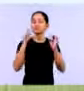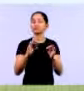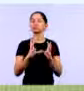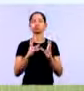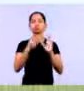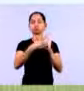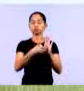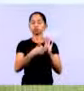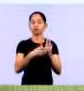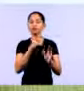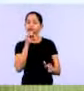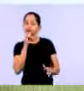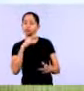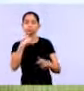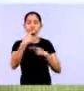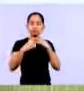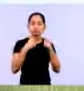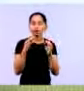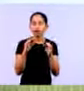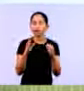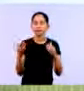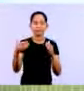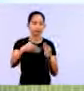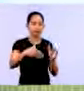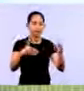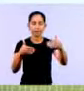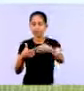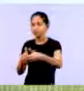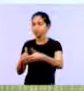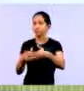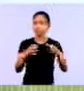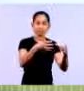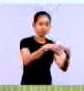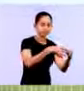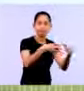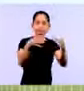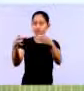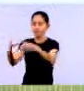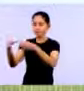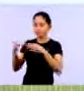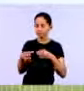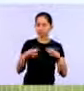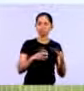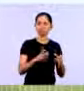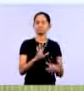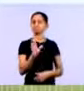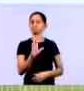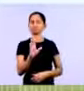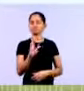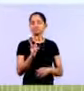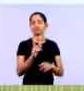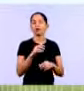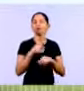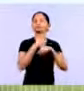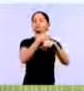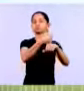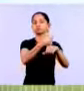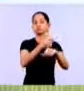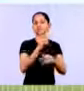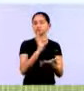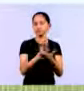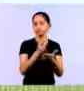não haja influência em determinadas situações, em que o poder econômico não majore ou não minore situações para obter